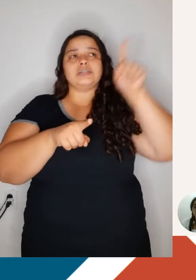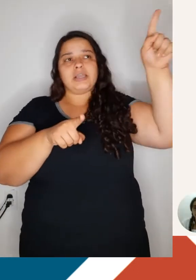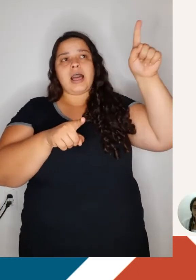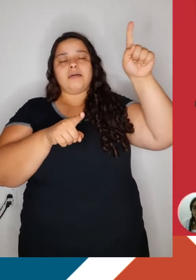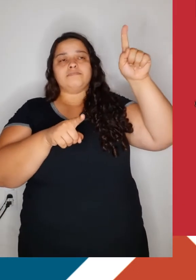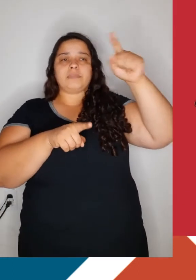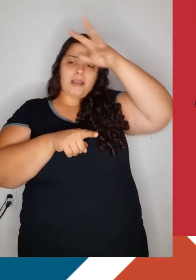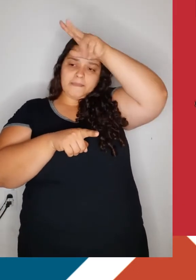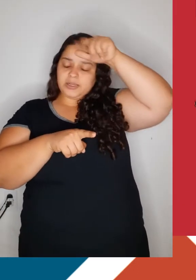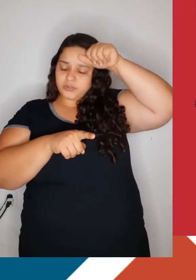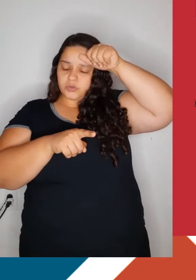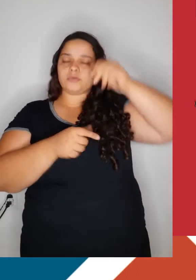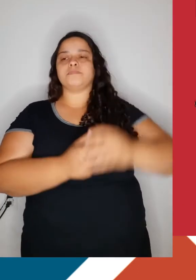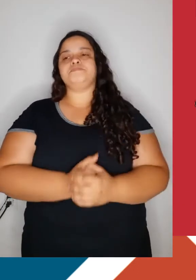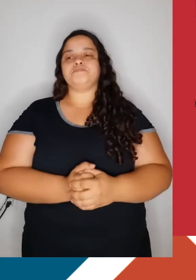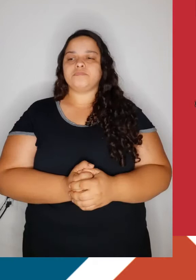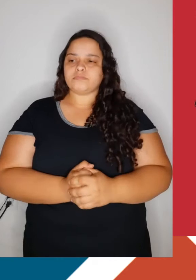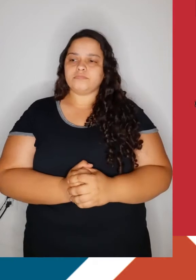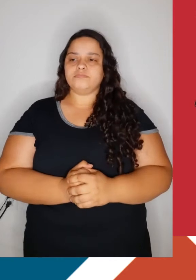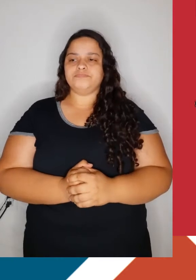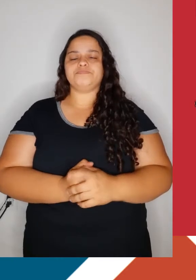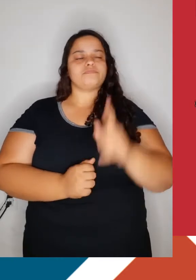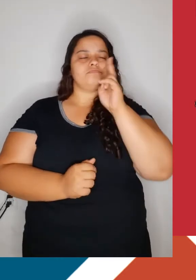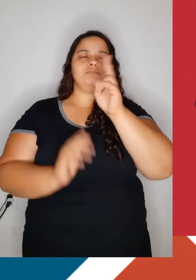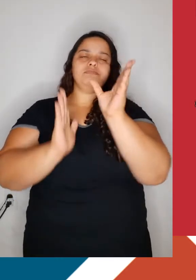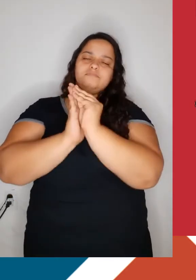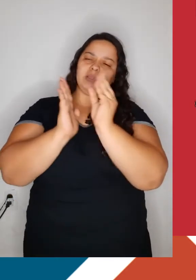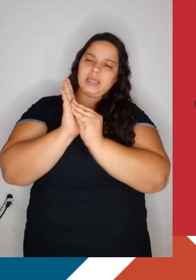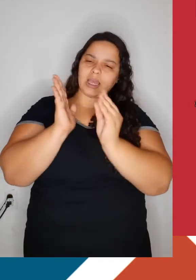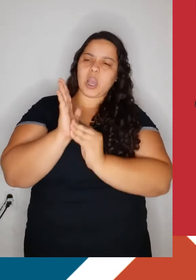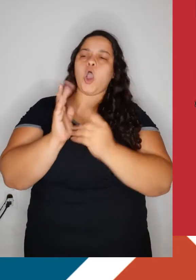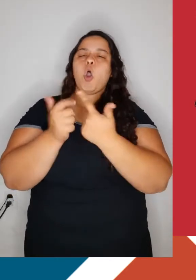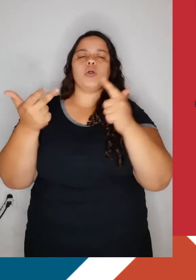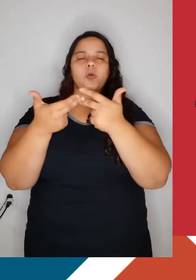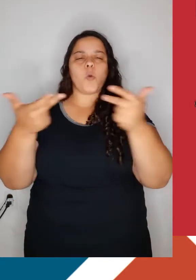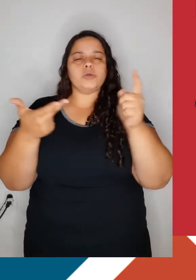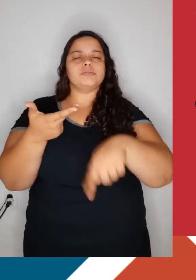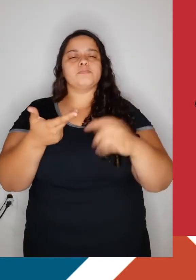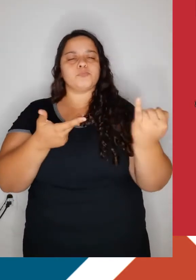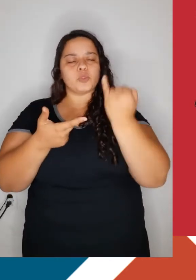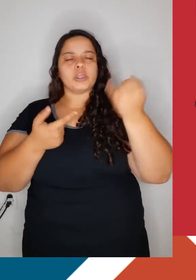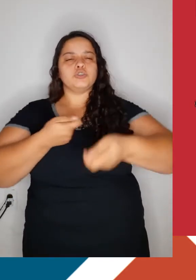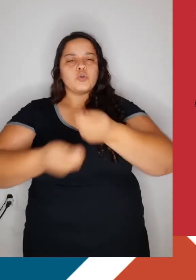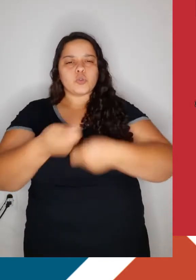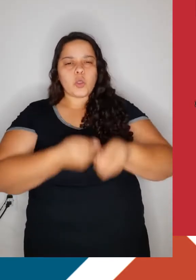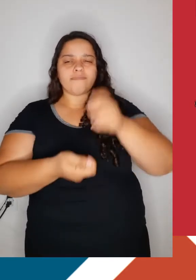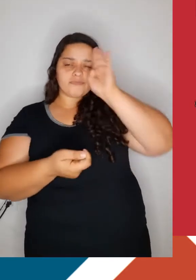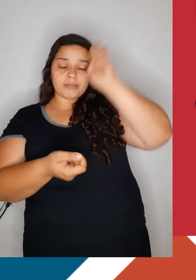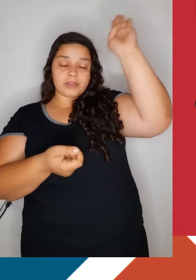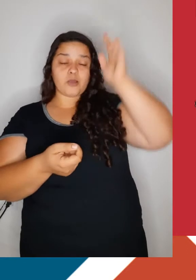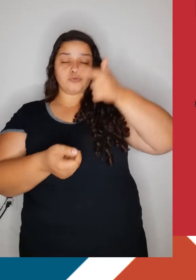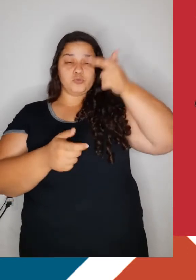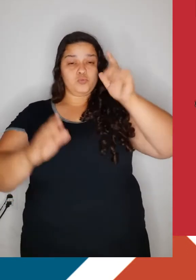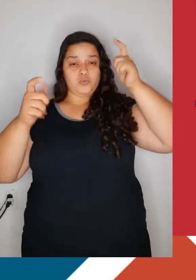da Amazônia. Bom, além desse conteúdo que a gente viu até aqui, outro aspecto econômico fundamental para a